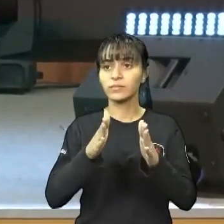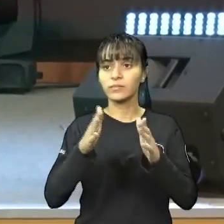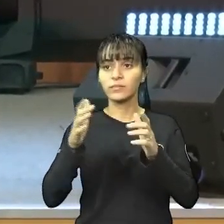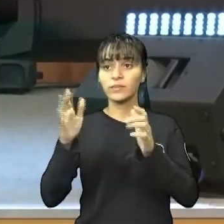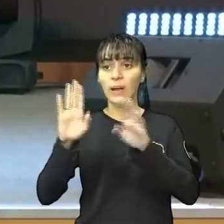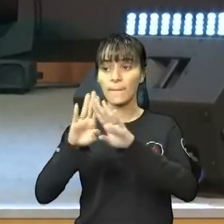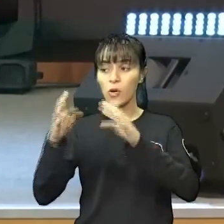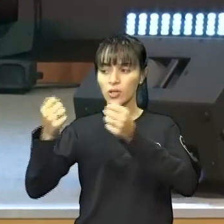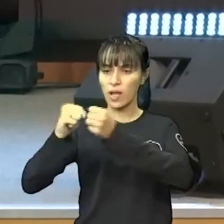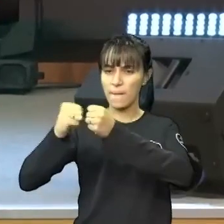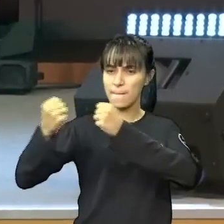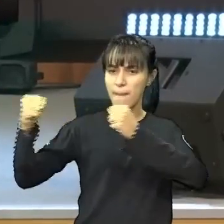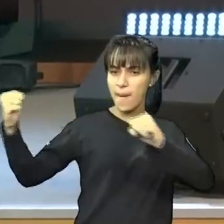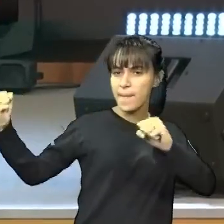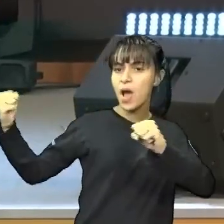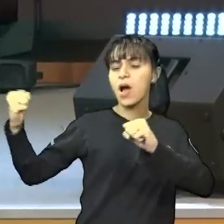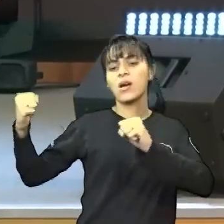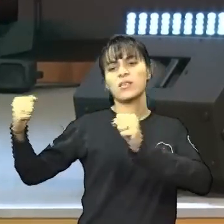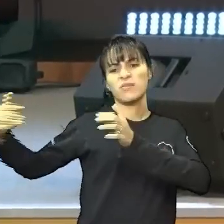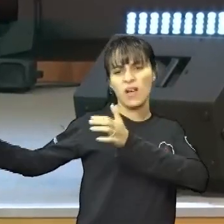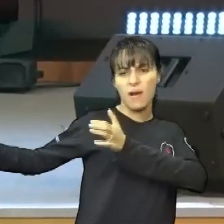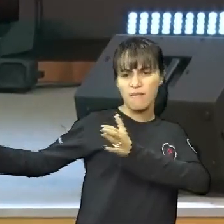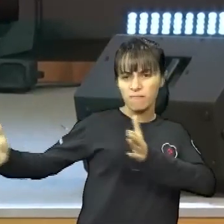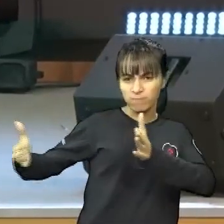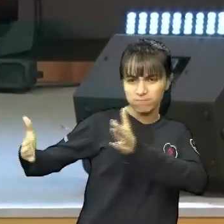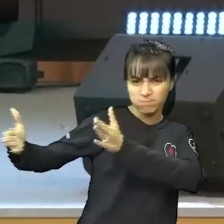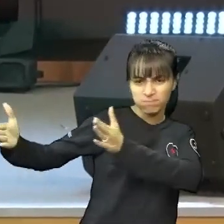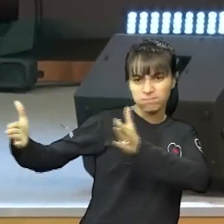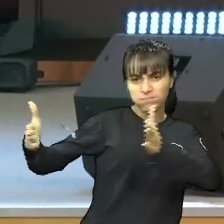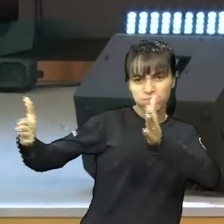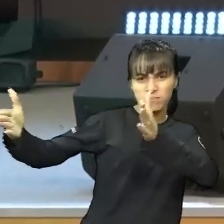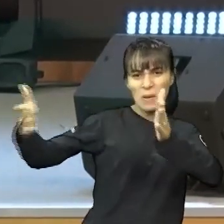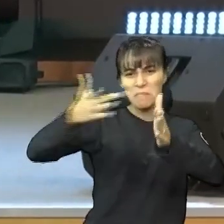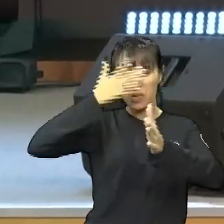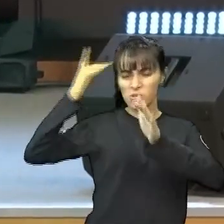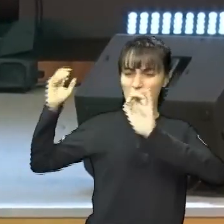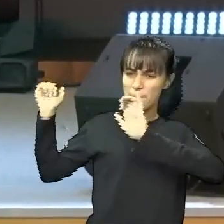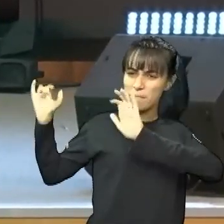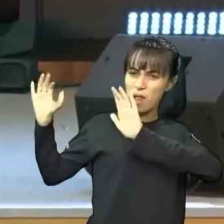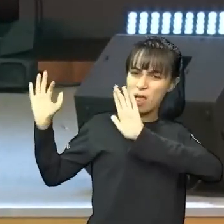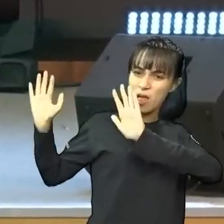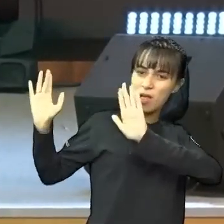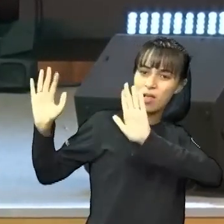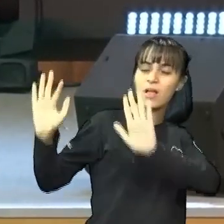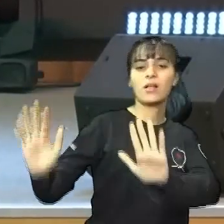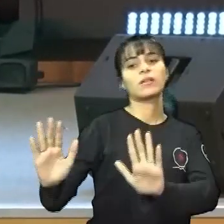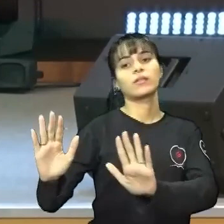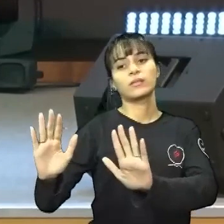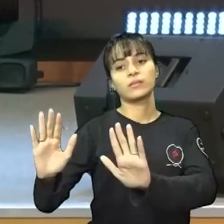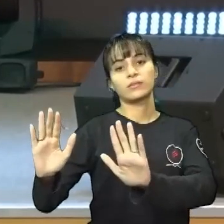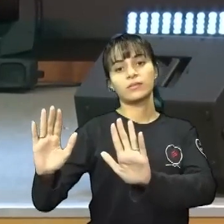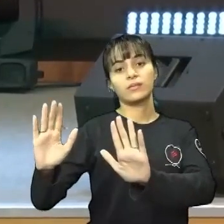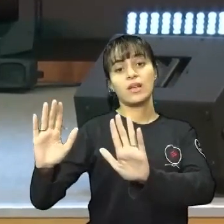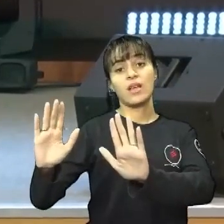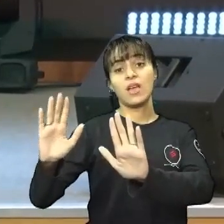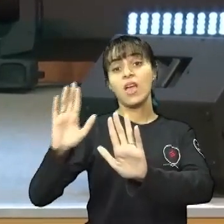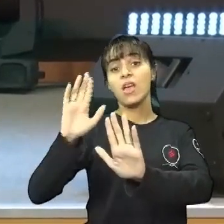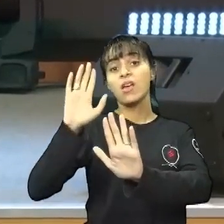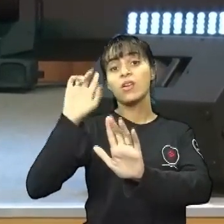larga o caminho é espaçoso muita gente tá nele e o final